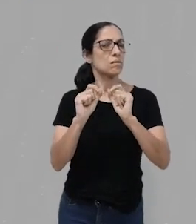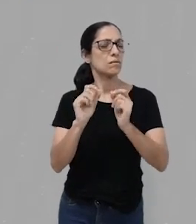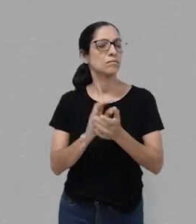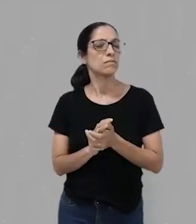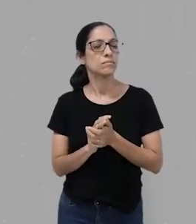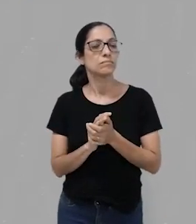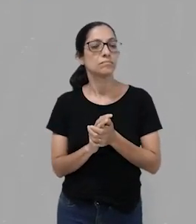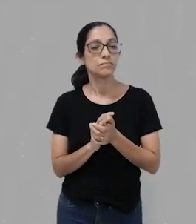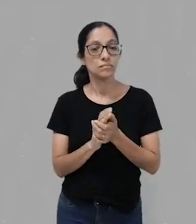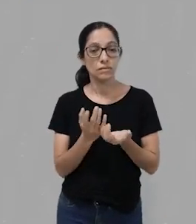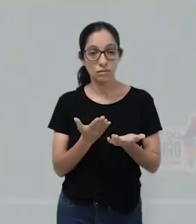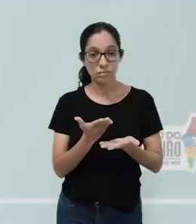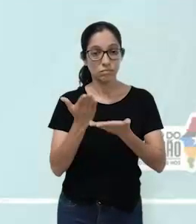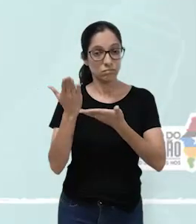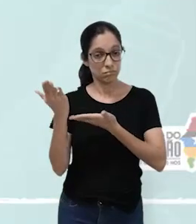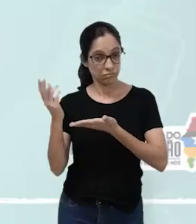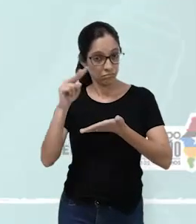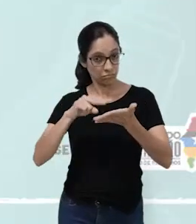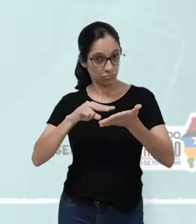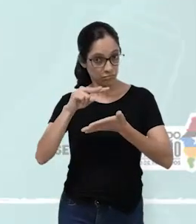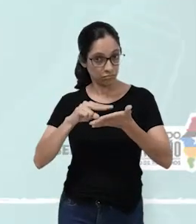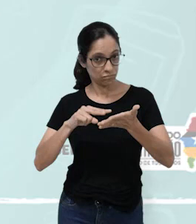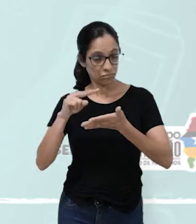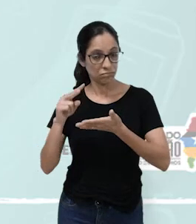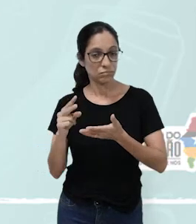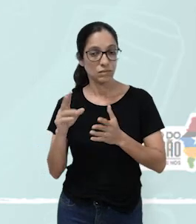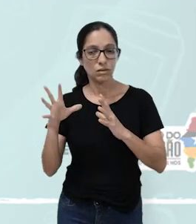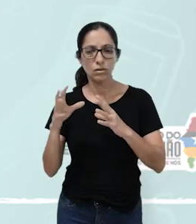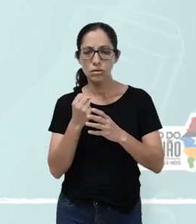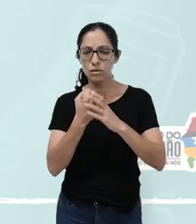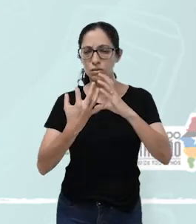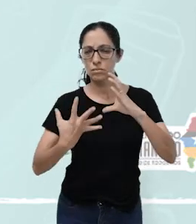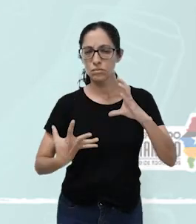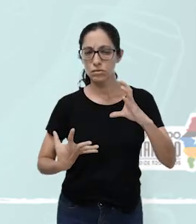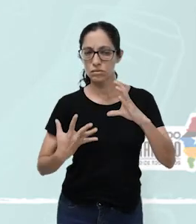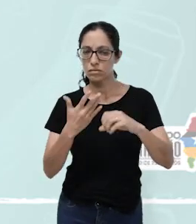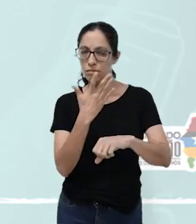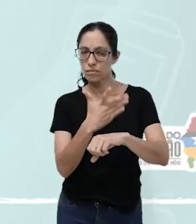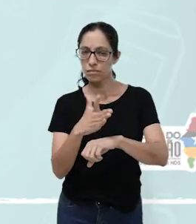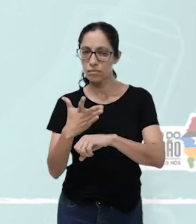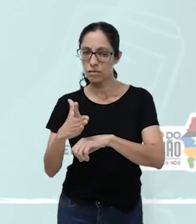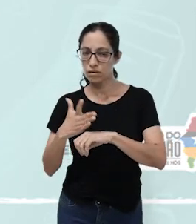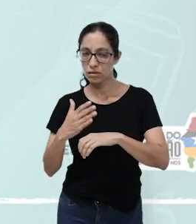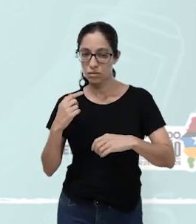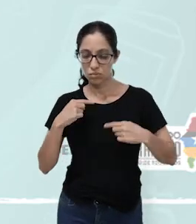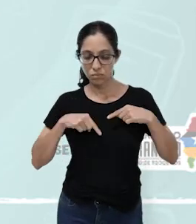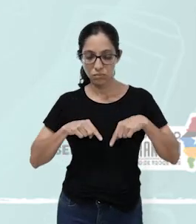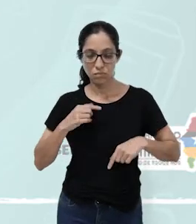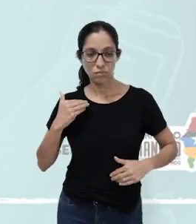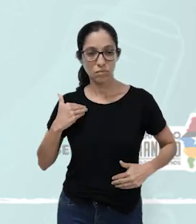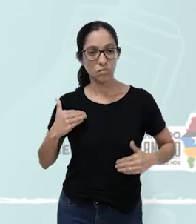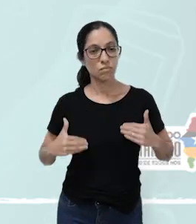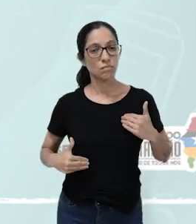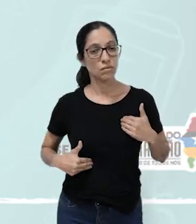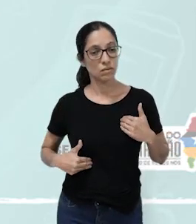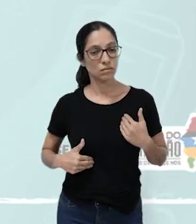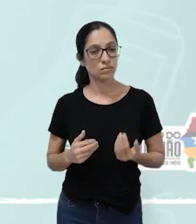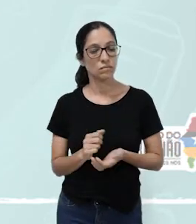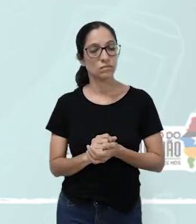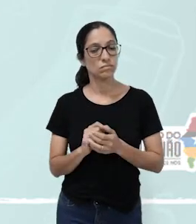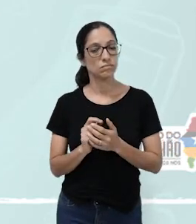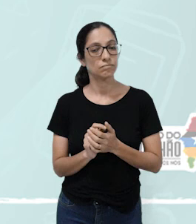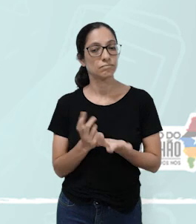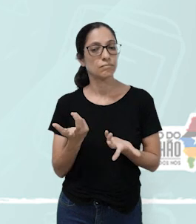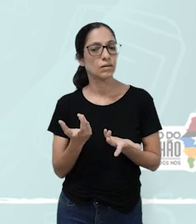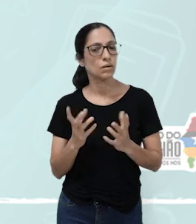então? São definidas como todo atributo físico treinável no organismo humano. Em outras